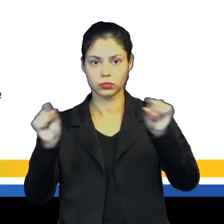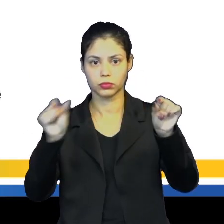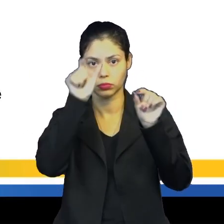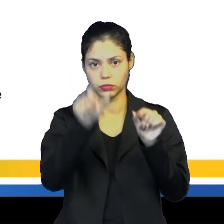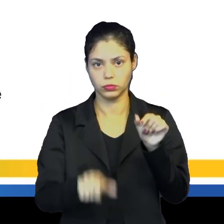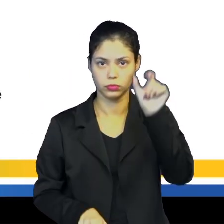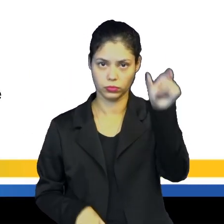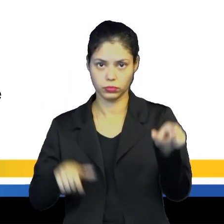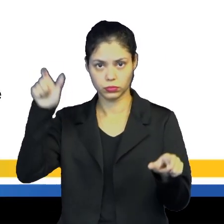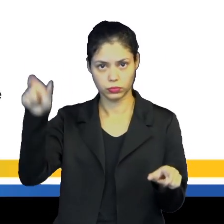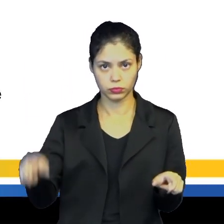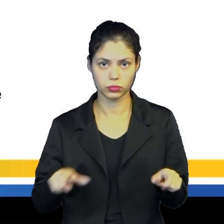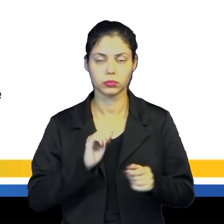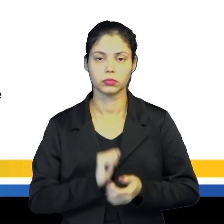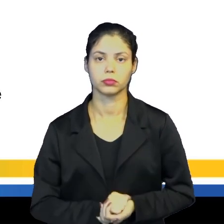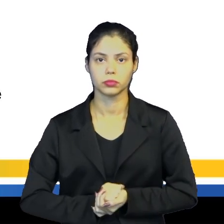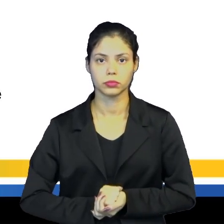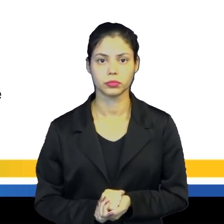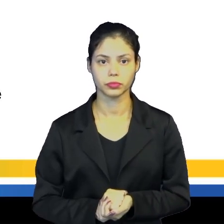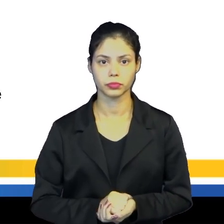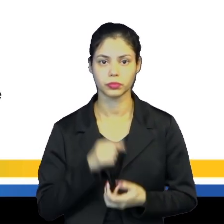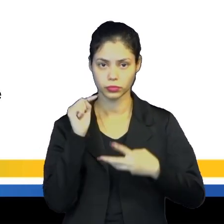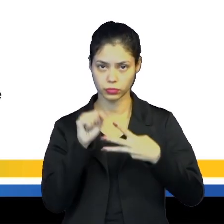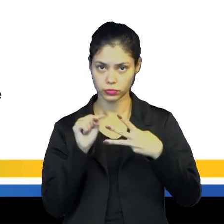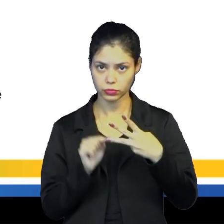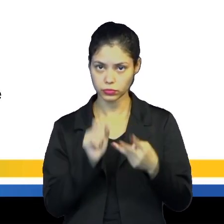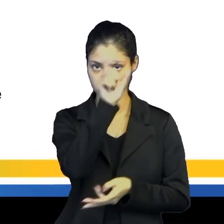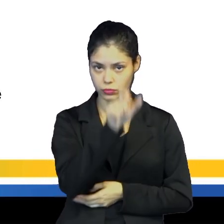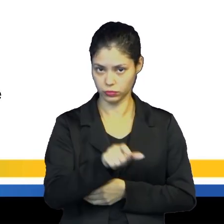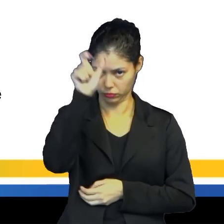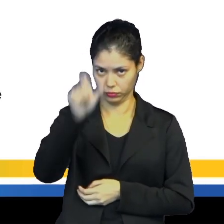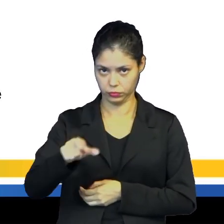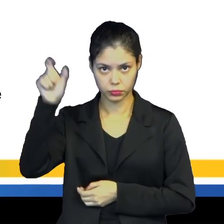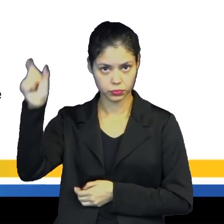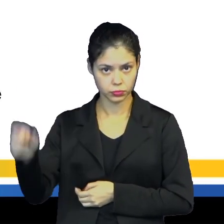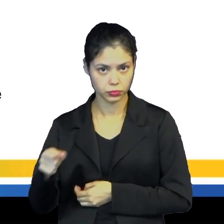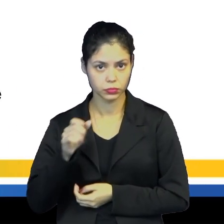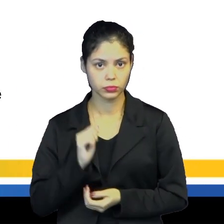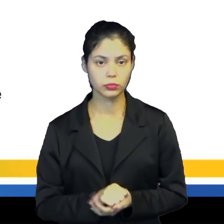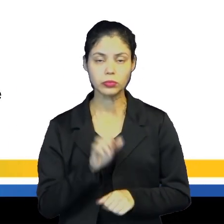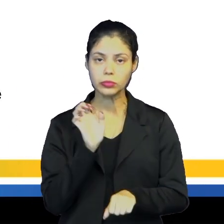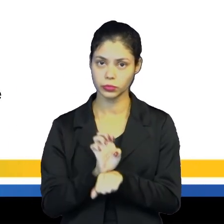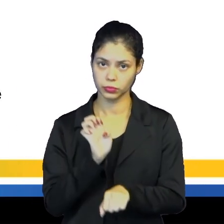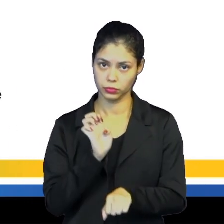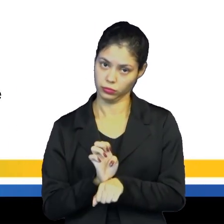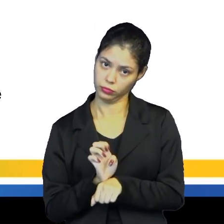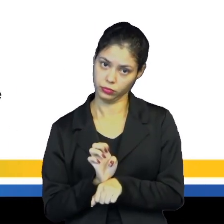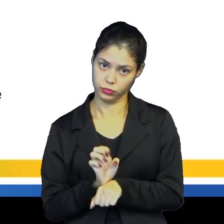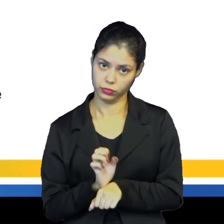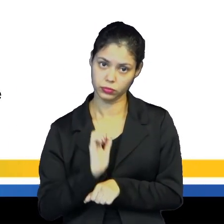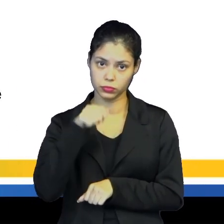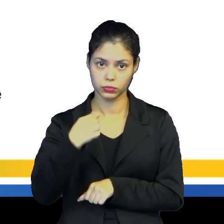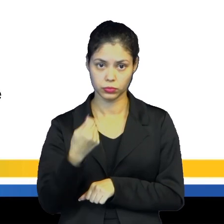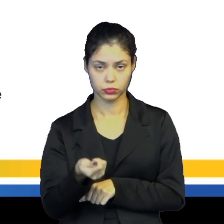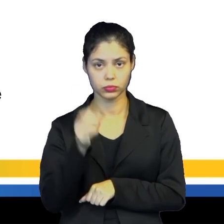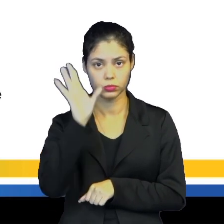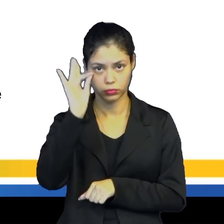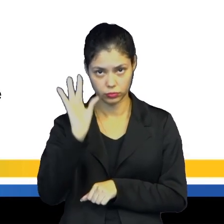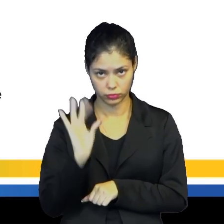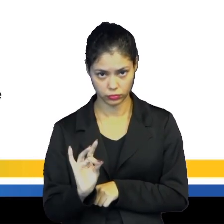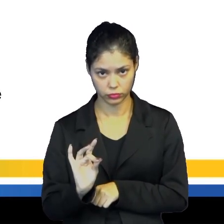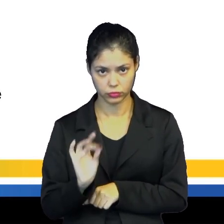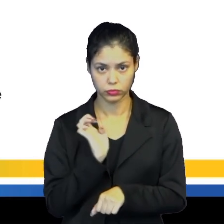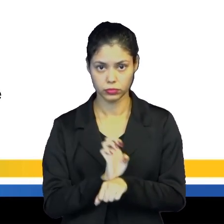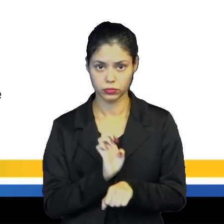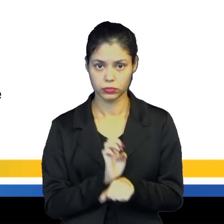colunas, tá? Nós temos aí as linhas e 3 colunas, onde nós temos os estados, a sigla de cada estado e